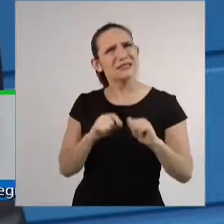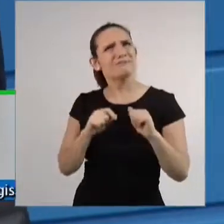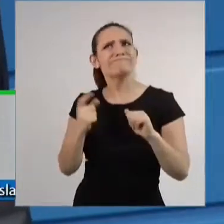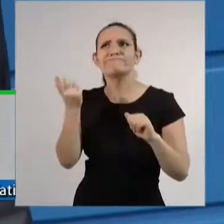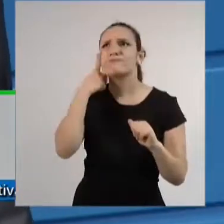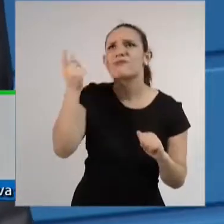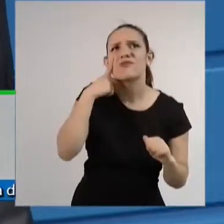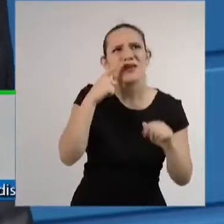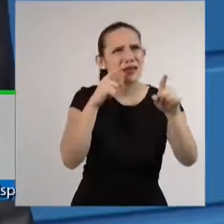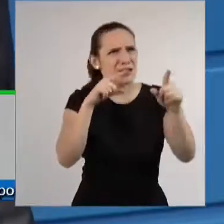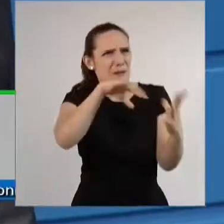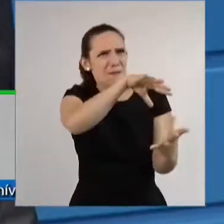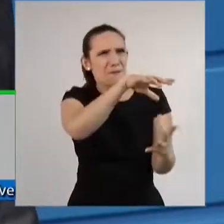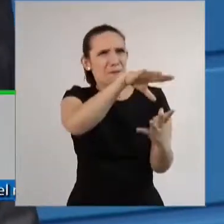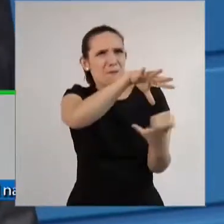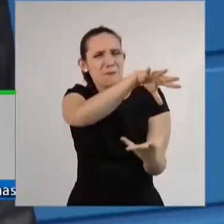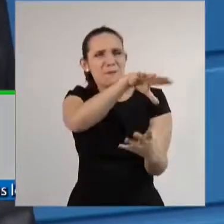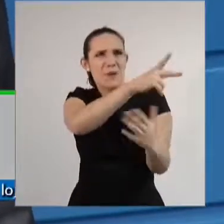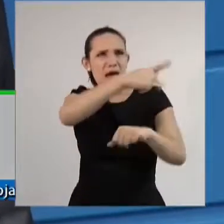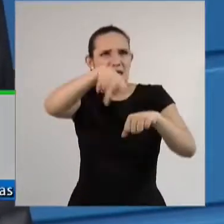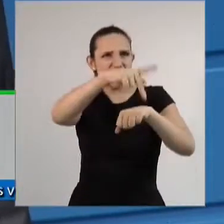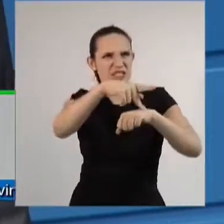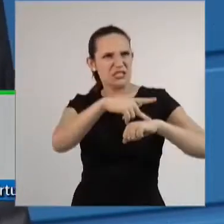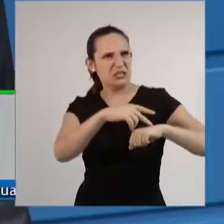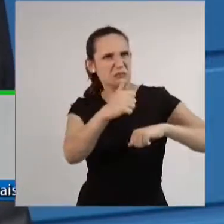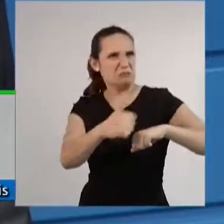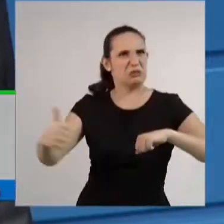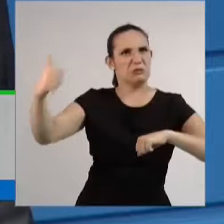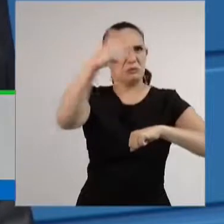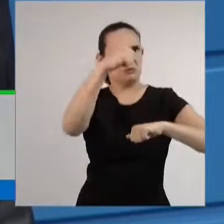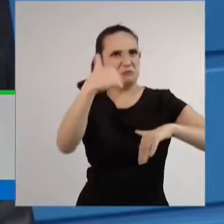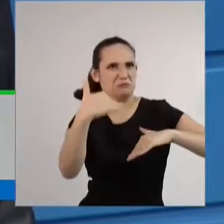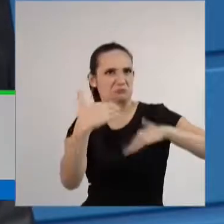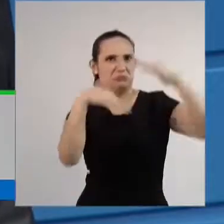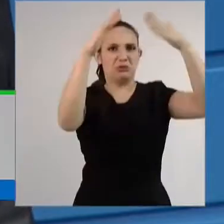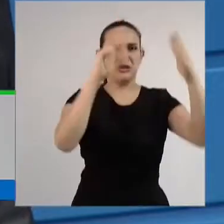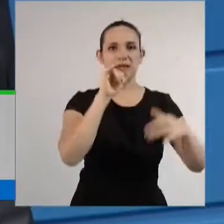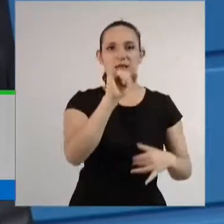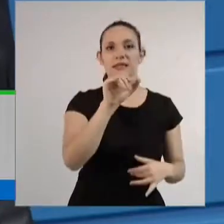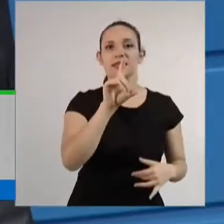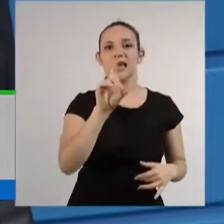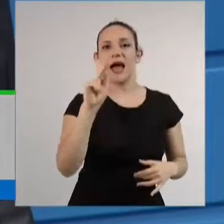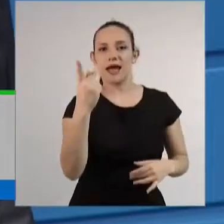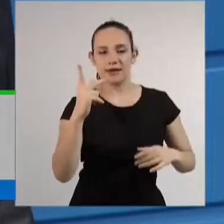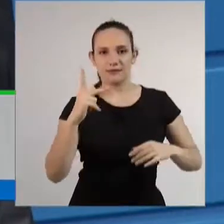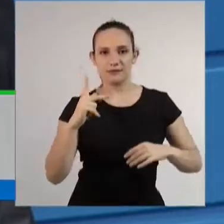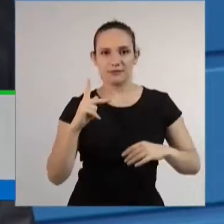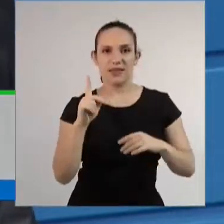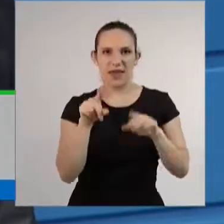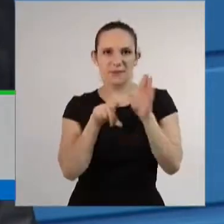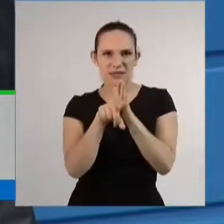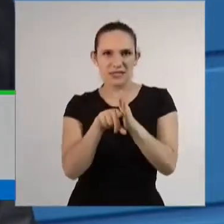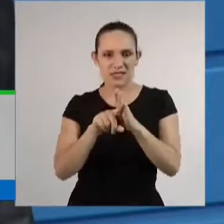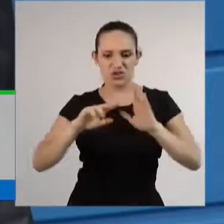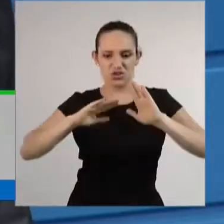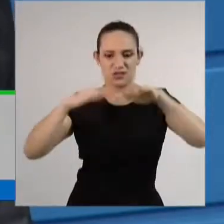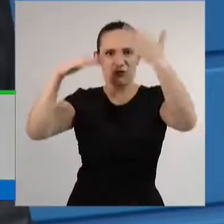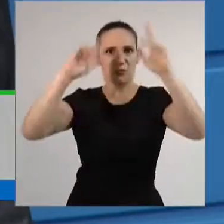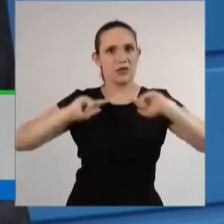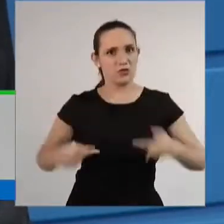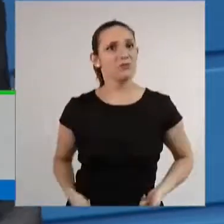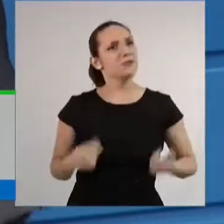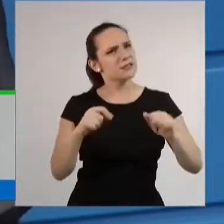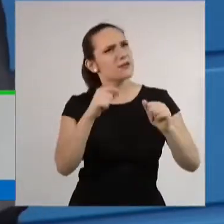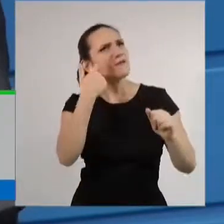países que têm desenvolvimento humano, IDH maior do que o nosso. Essa é a lógica, essa